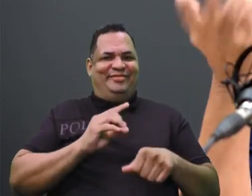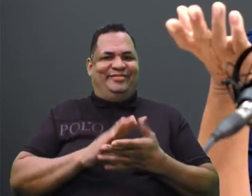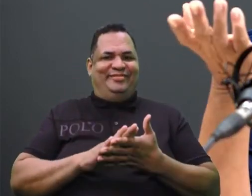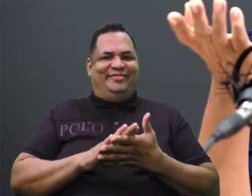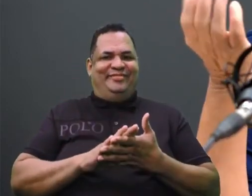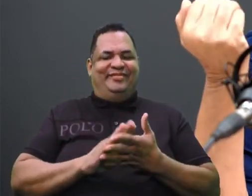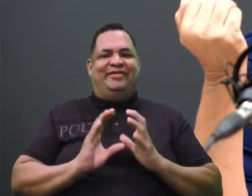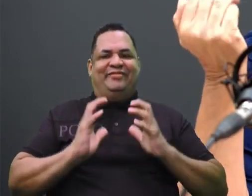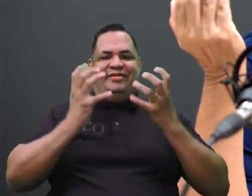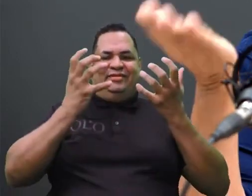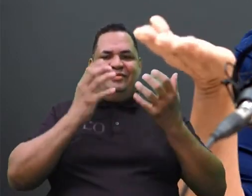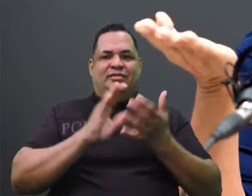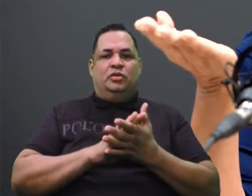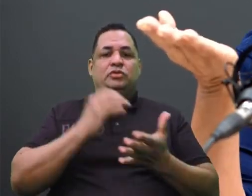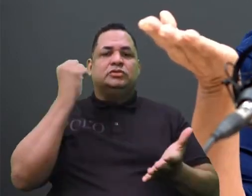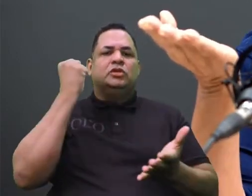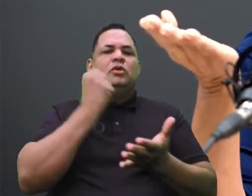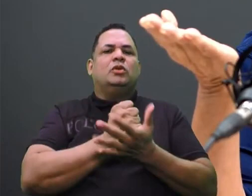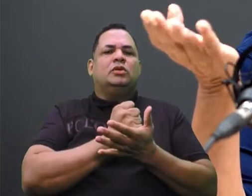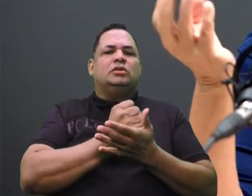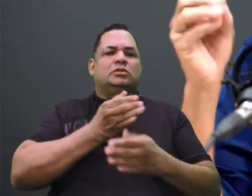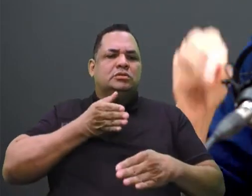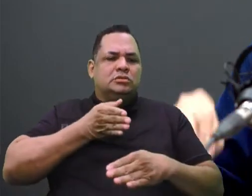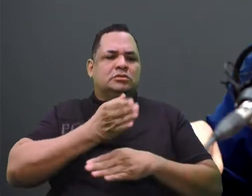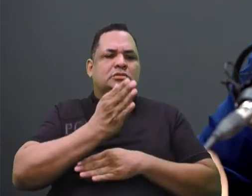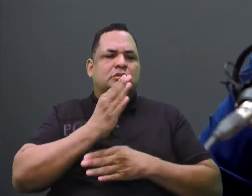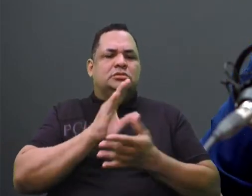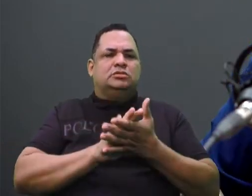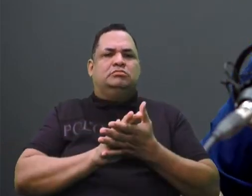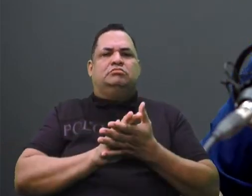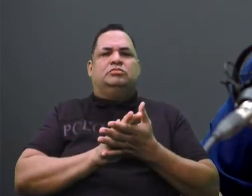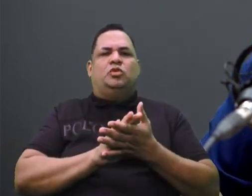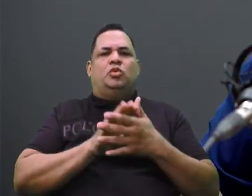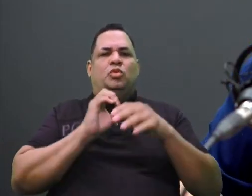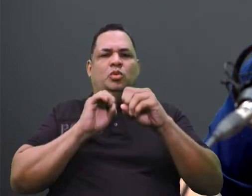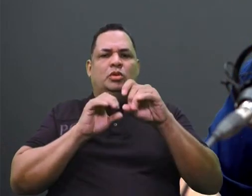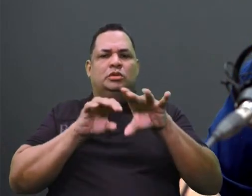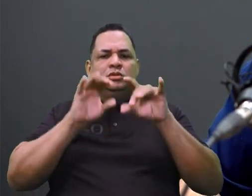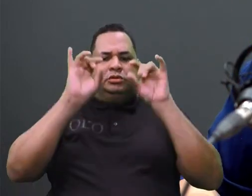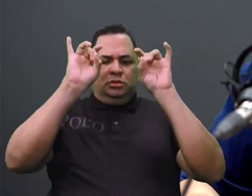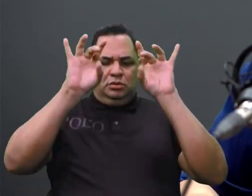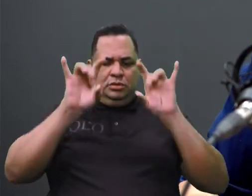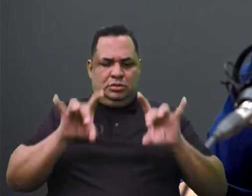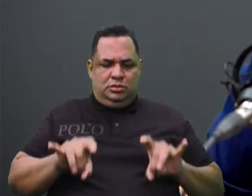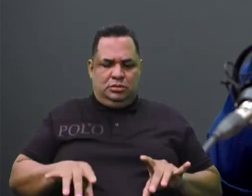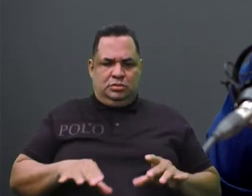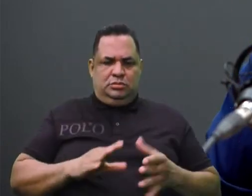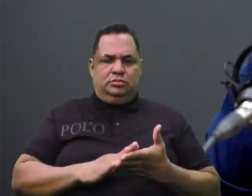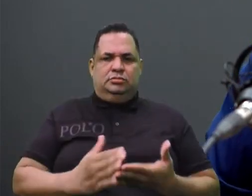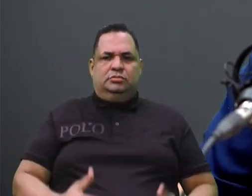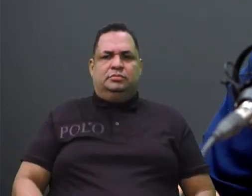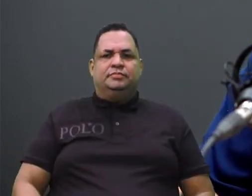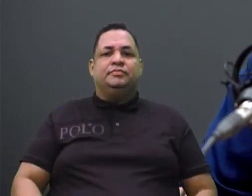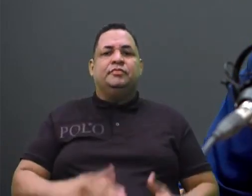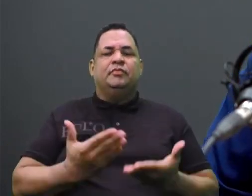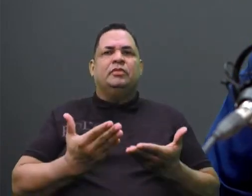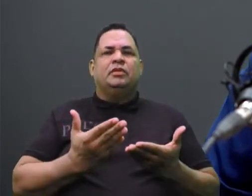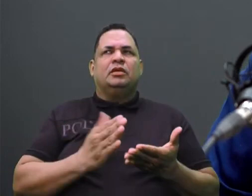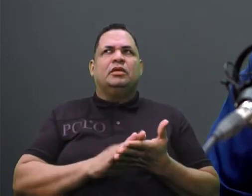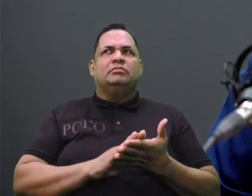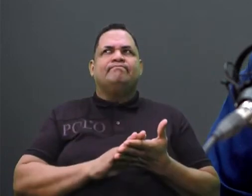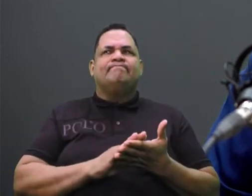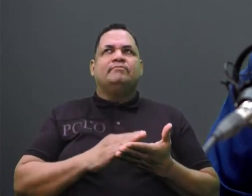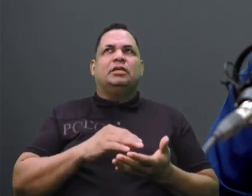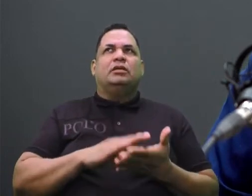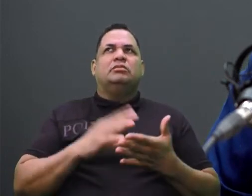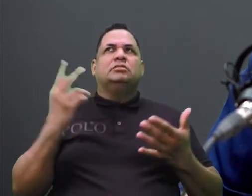Quando eu fui contratada, eu fui direto para o Centro de Ensino Especial. E bem na época da semana,